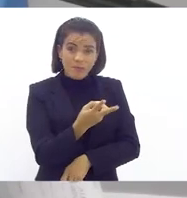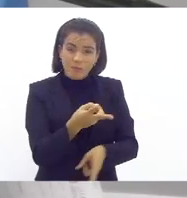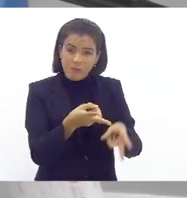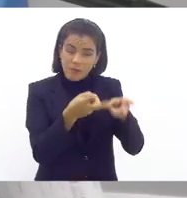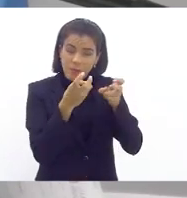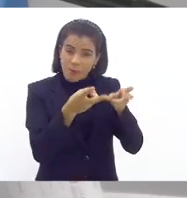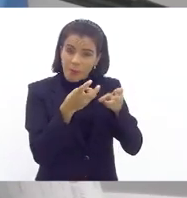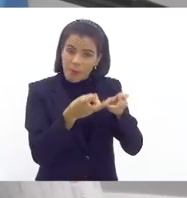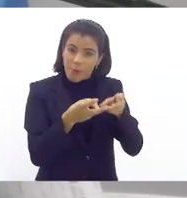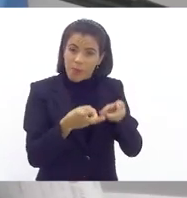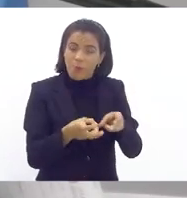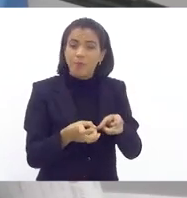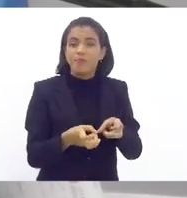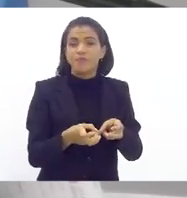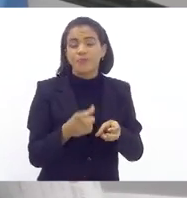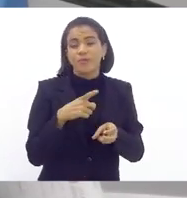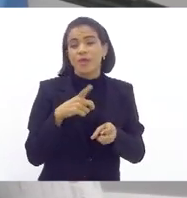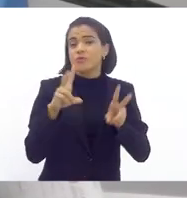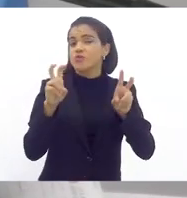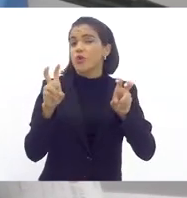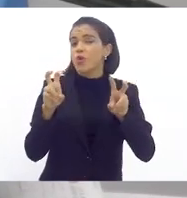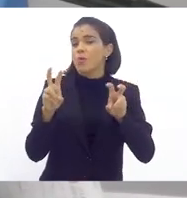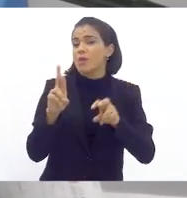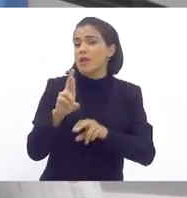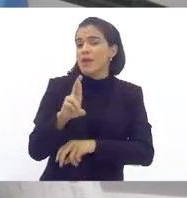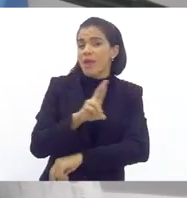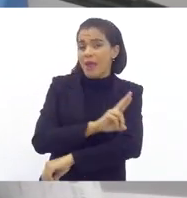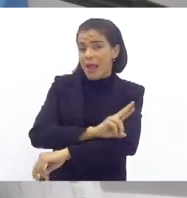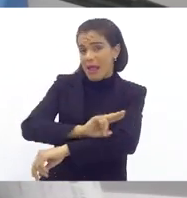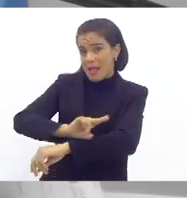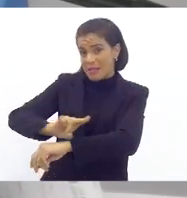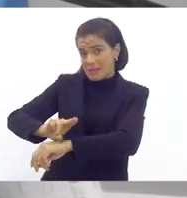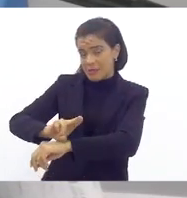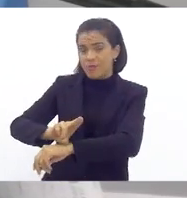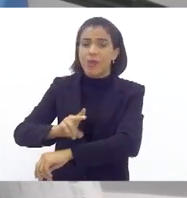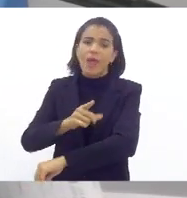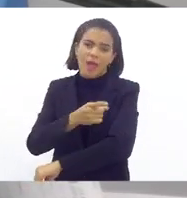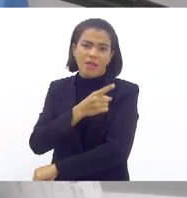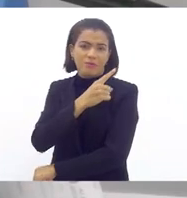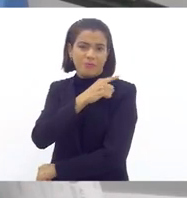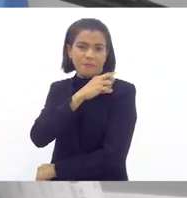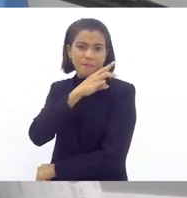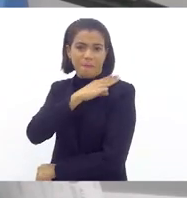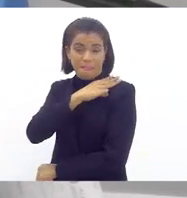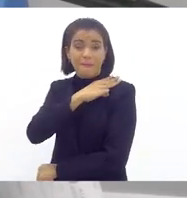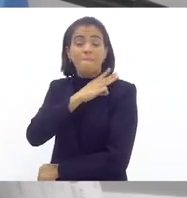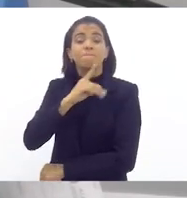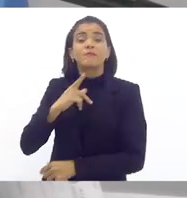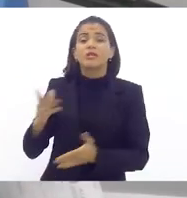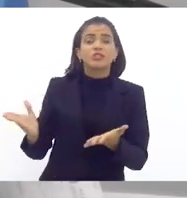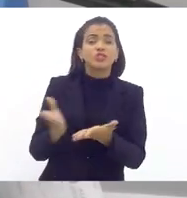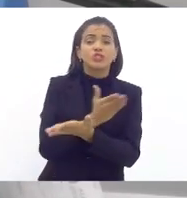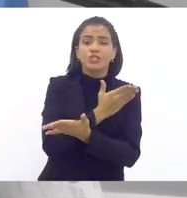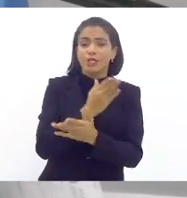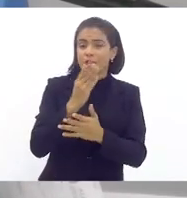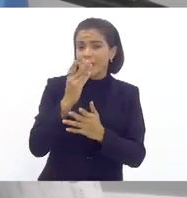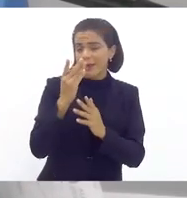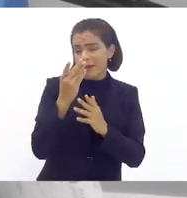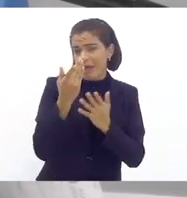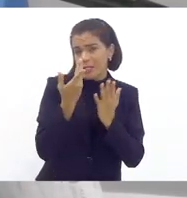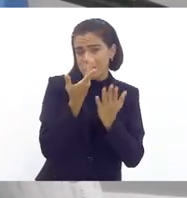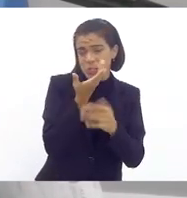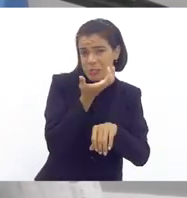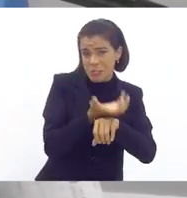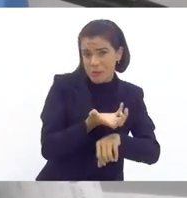lá onde tem a questão racial que é no primeiro ano do ensino médio é retirado. E retira as matérias de sociologia,